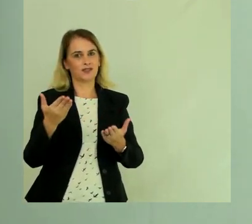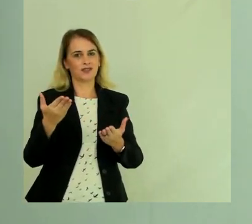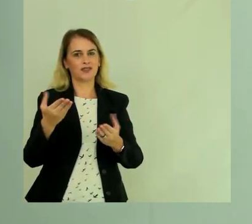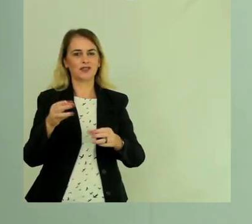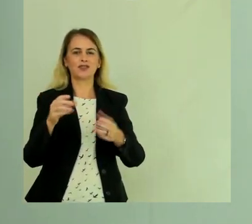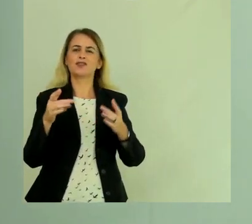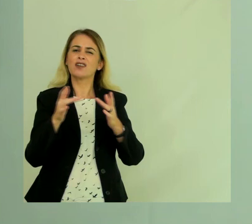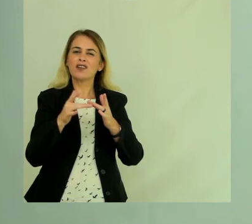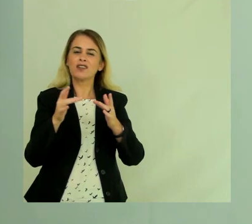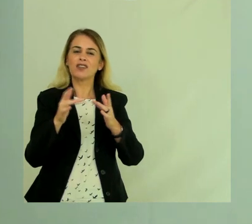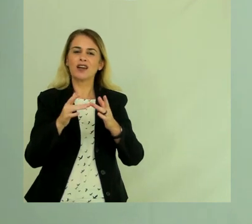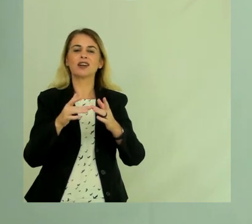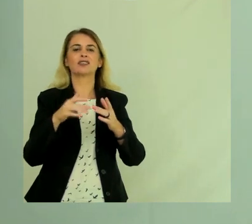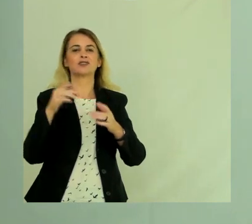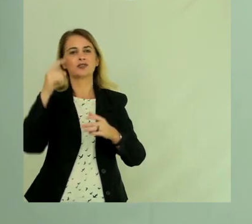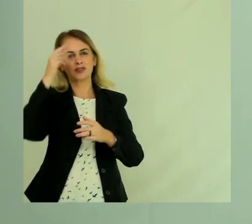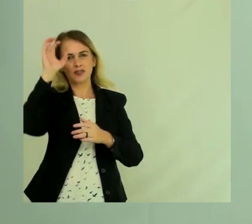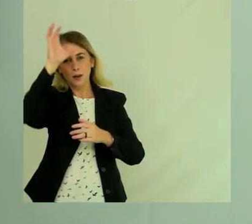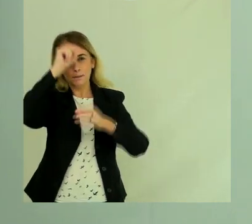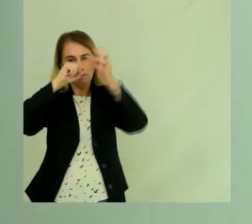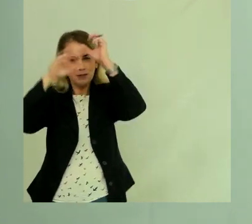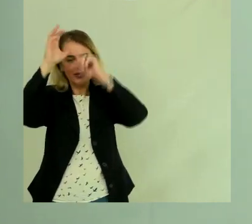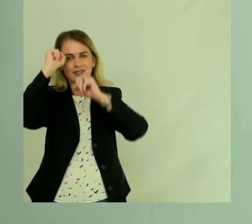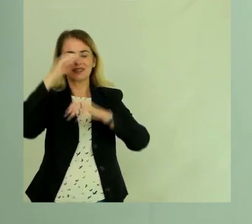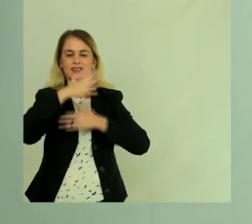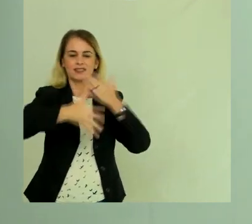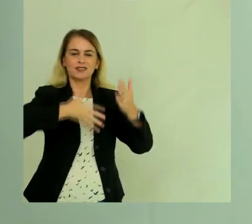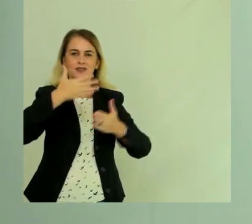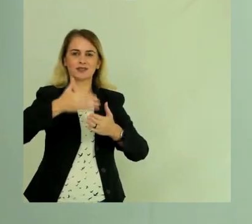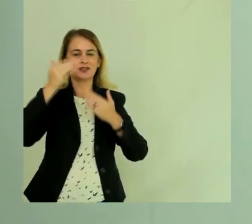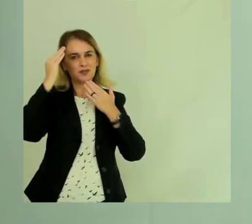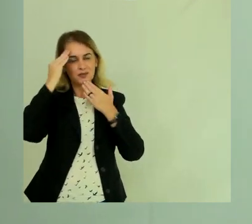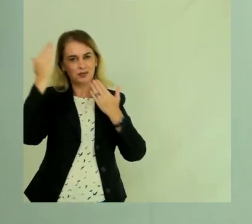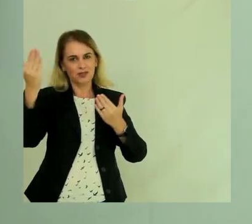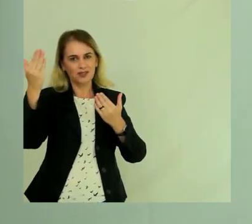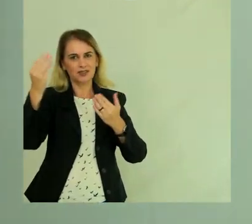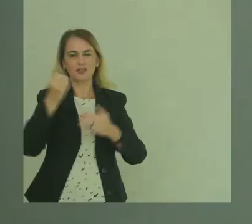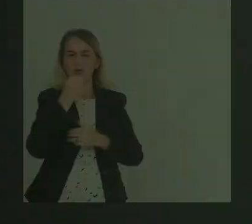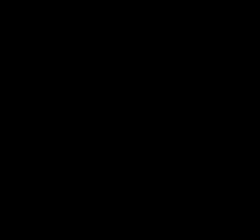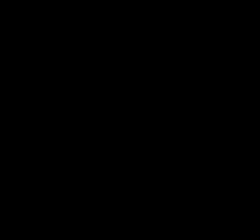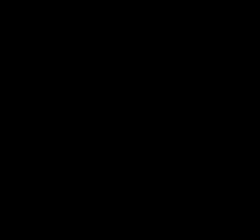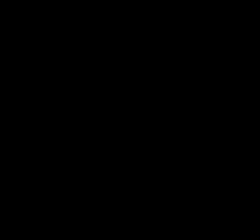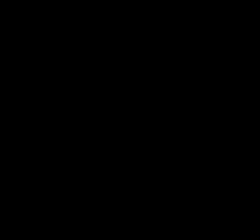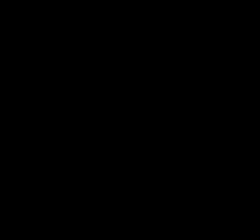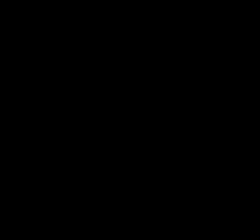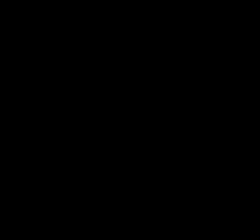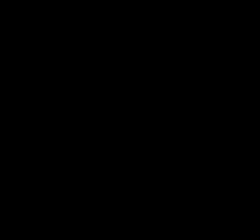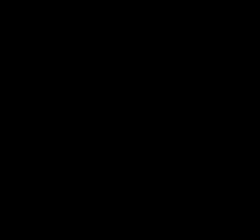comigo. E eu, desde já agradeço a todos vocês. Um bom dia e obrigada.